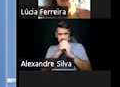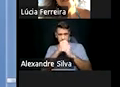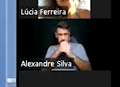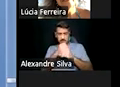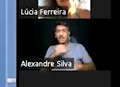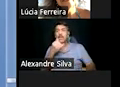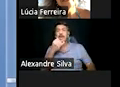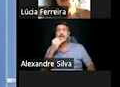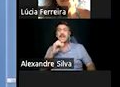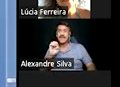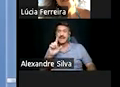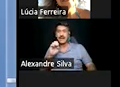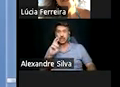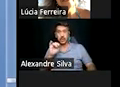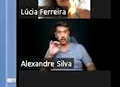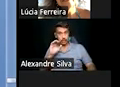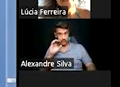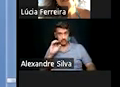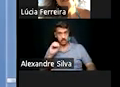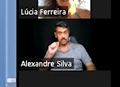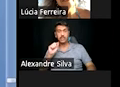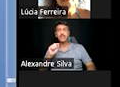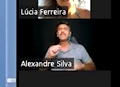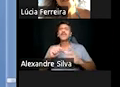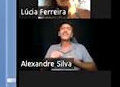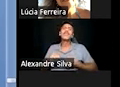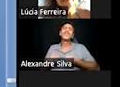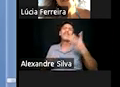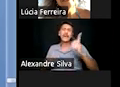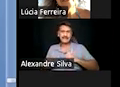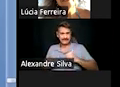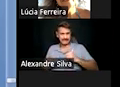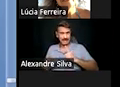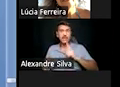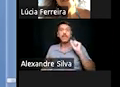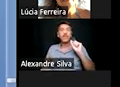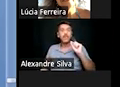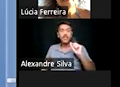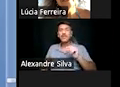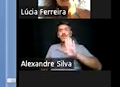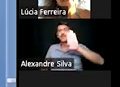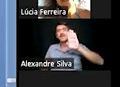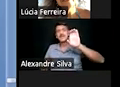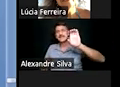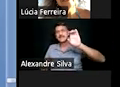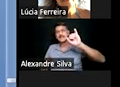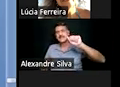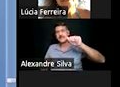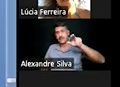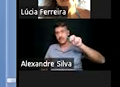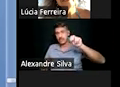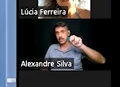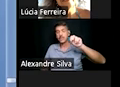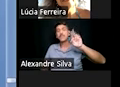gente observa que são, na realidade, milhões de bactérias, e às vezes de cianobactérias, que